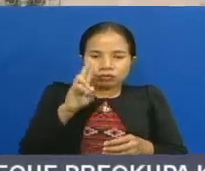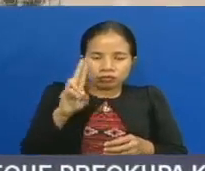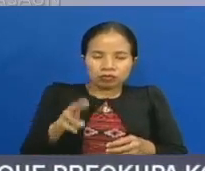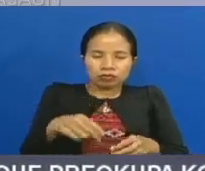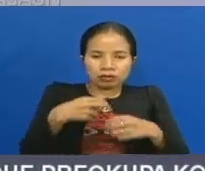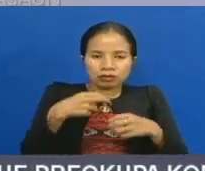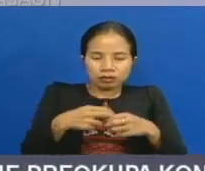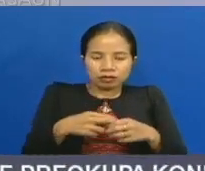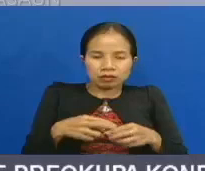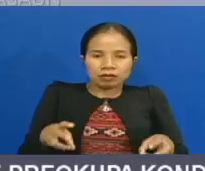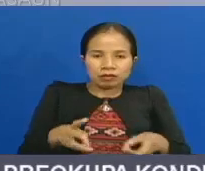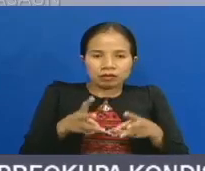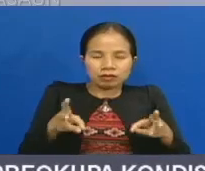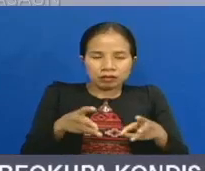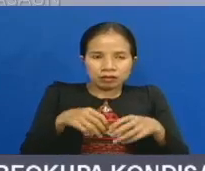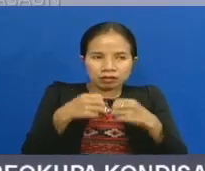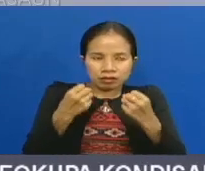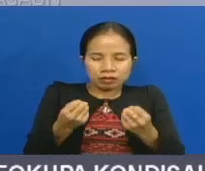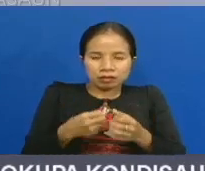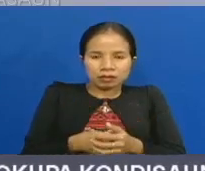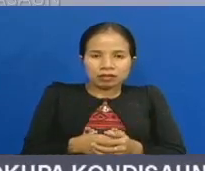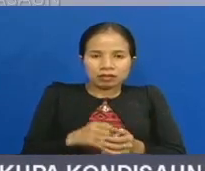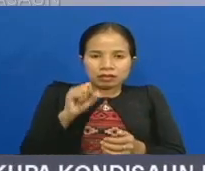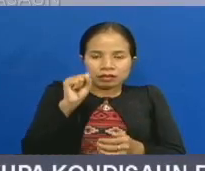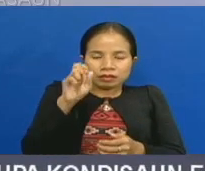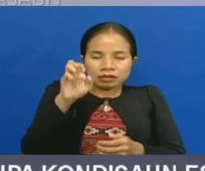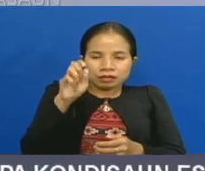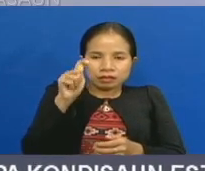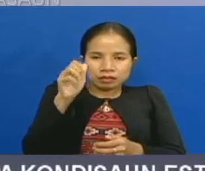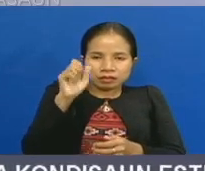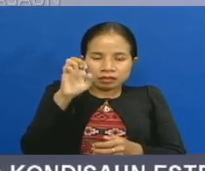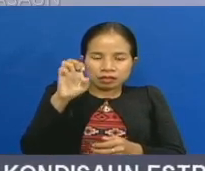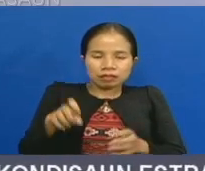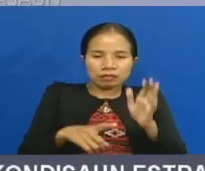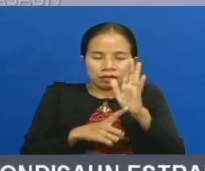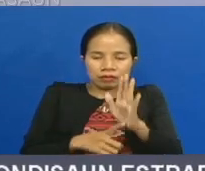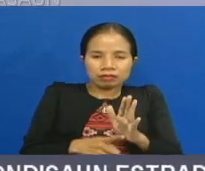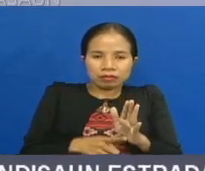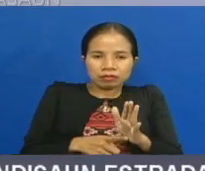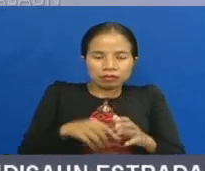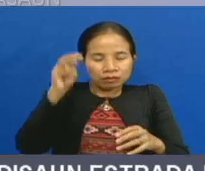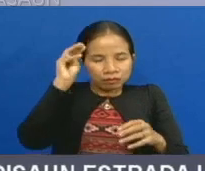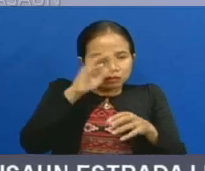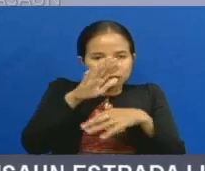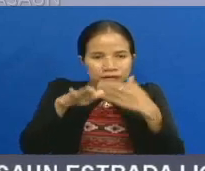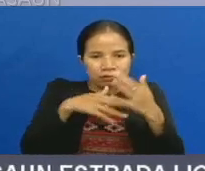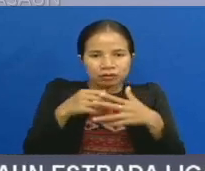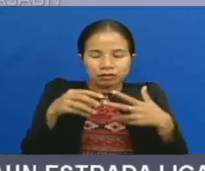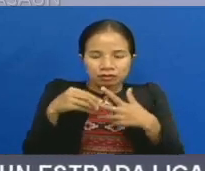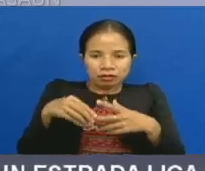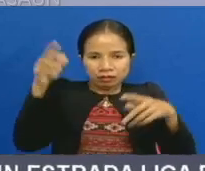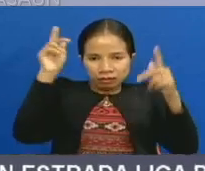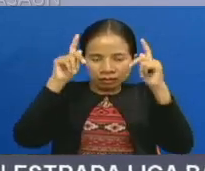grave. Está em mostra relata ona Bahia e a departamento do Ministério do Toto, que lhe senhor administrador